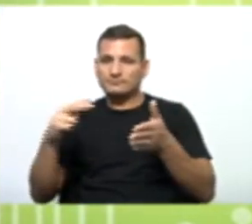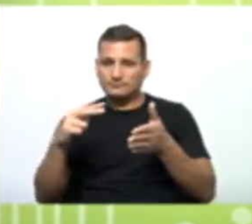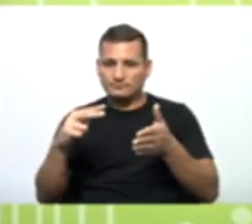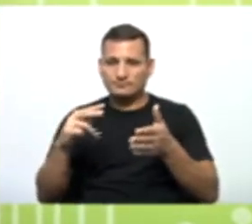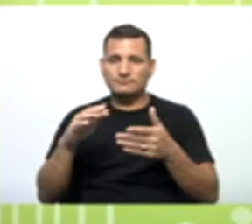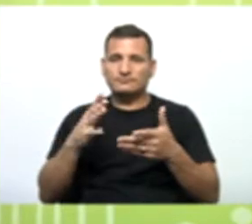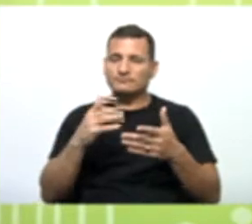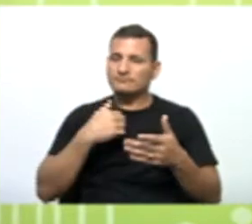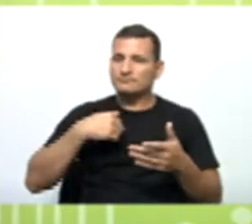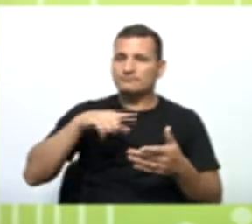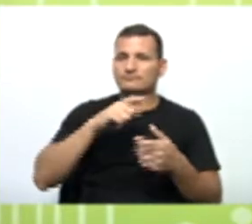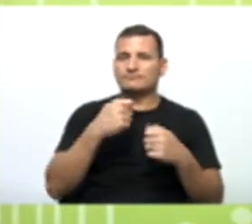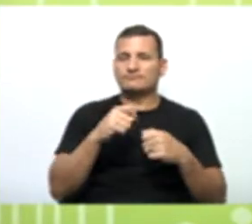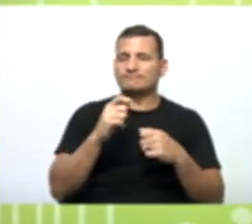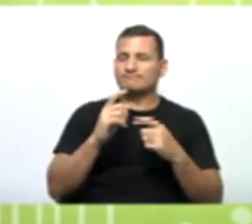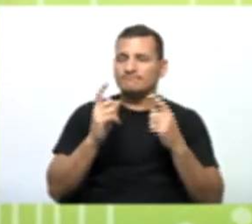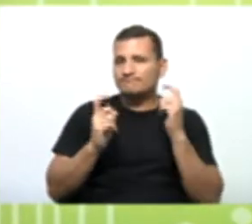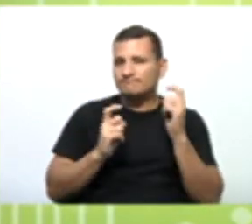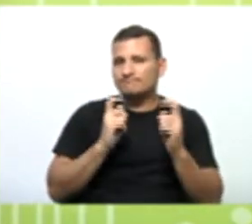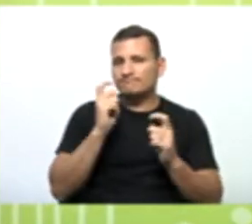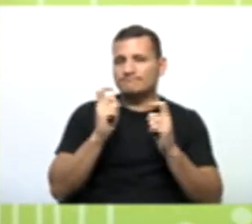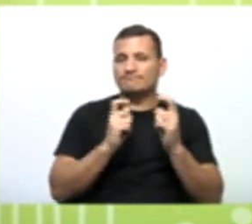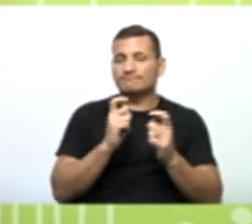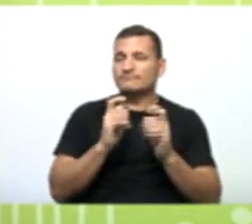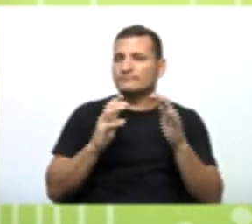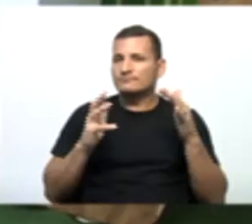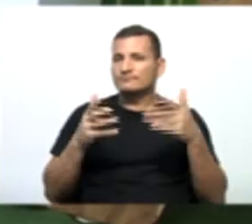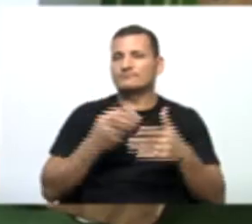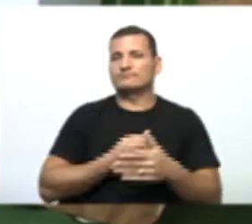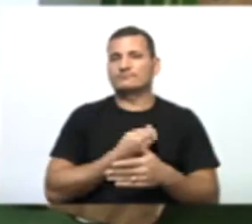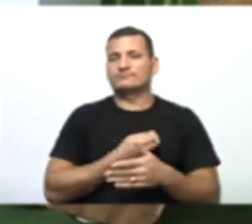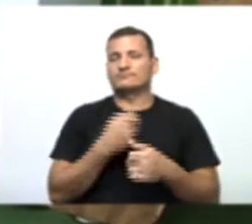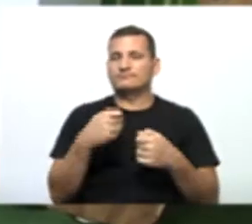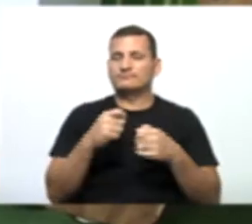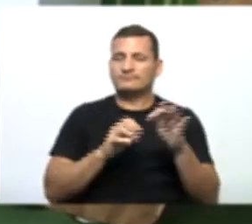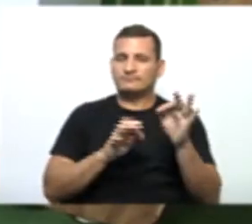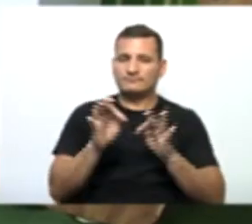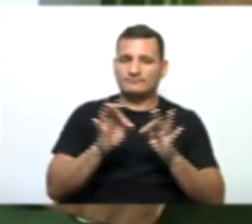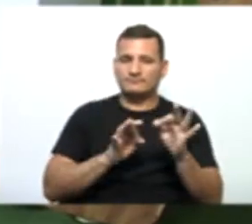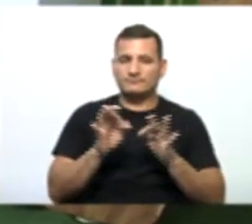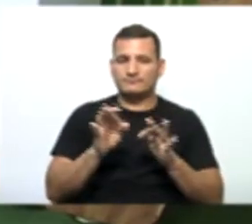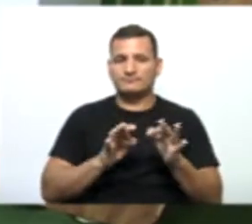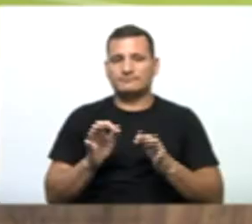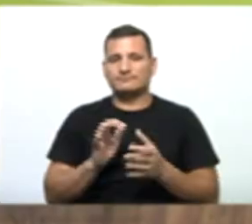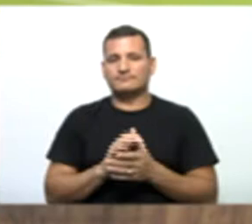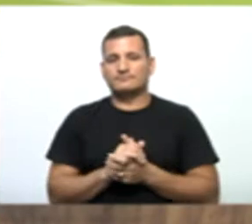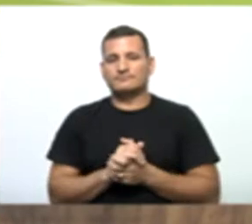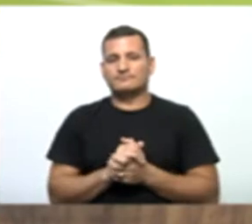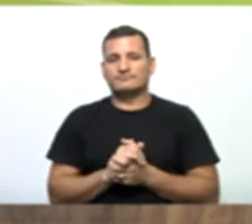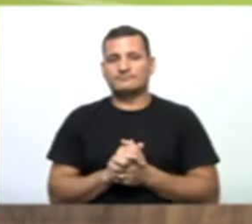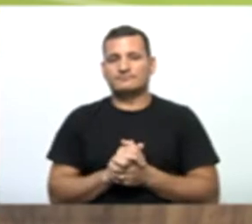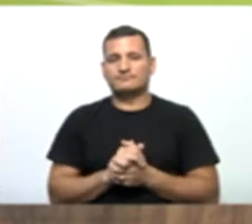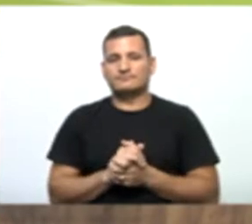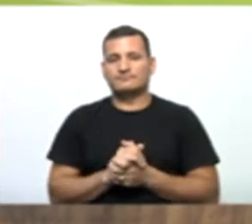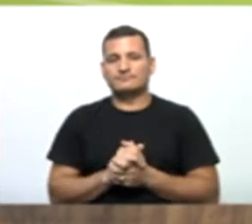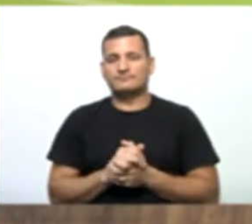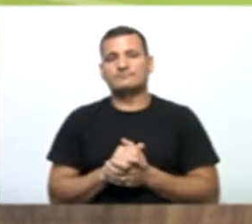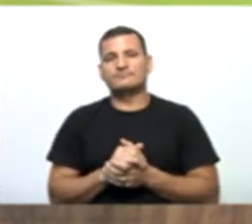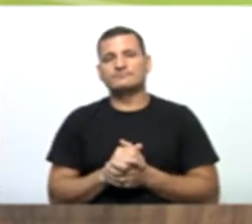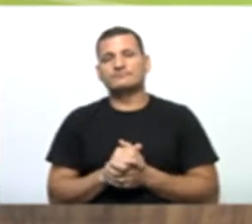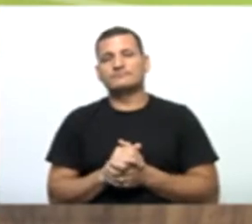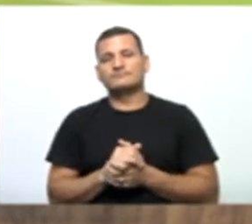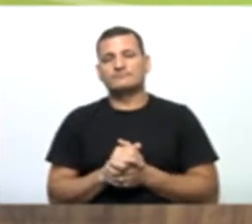tem que se preocupar bastante, né? Tudo na vida tem que planejar, né, senhor? Tem que ser planejado, porque imagina, você